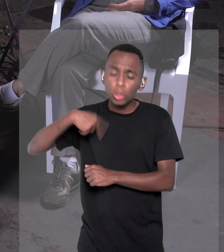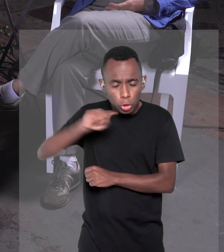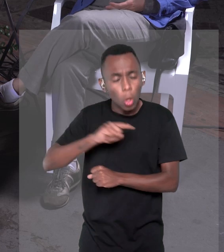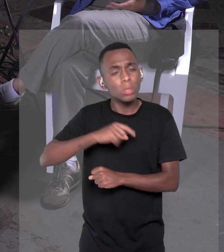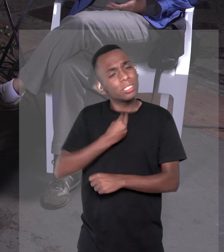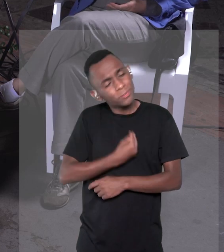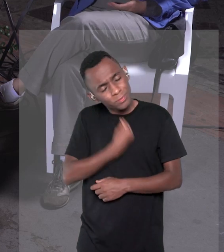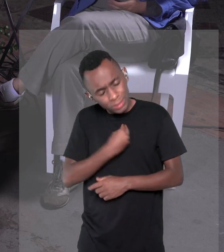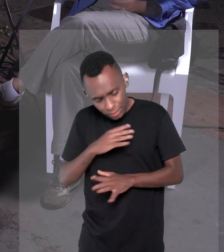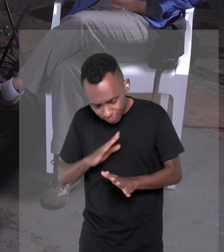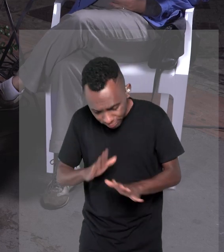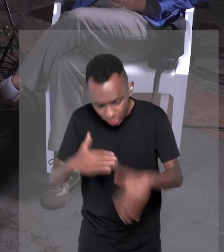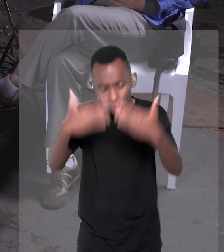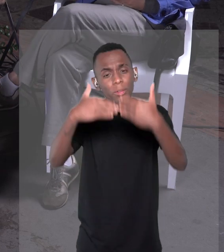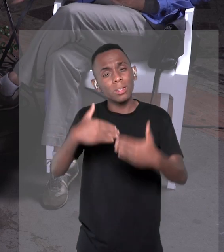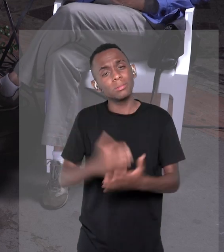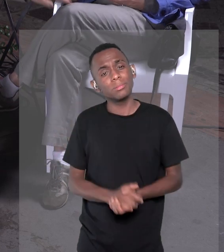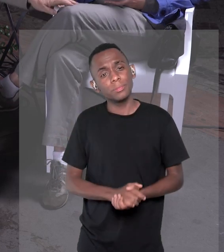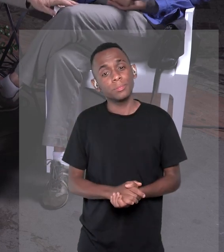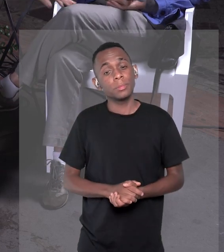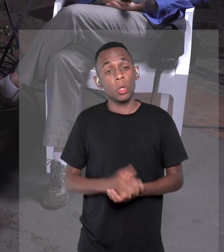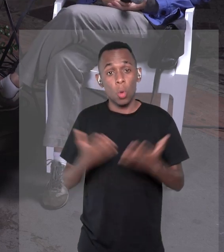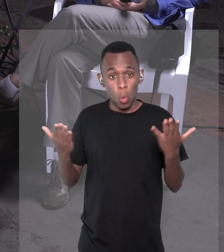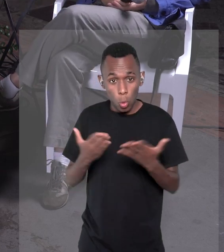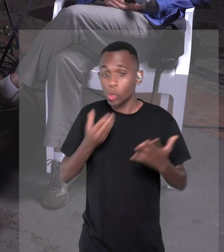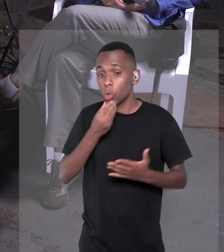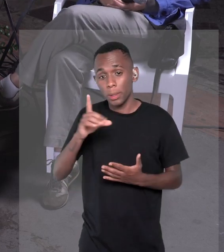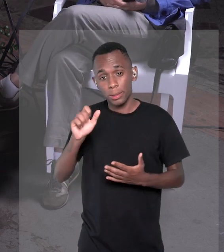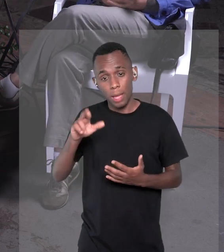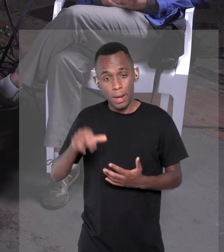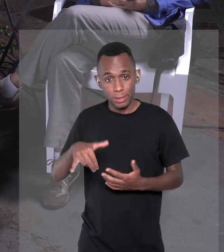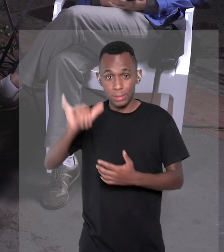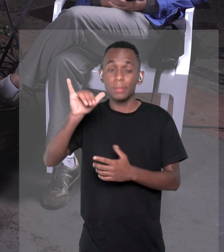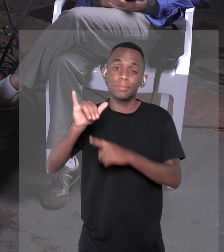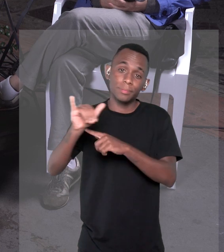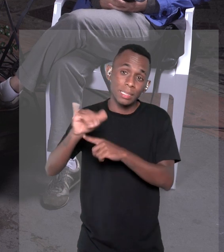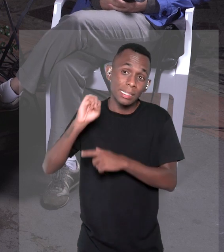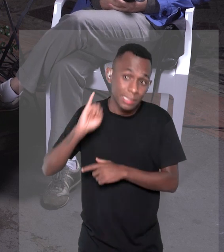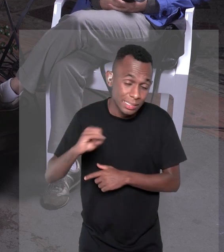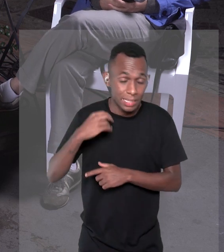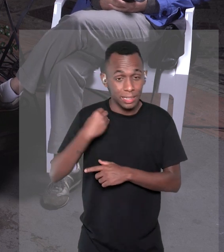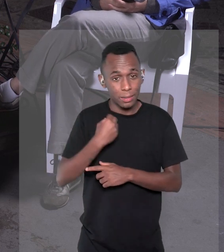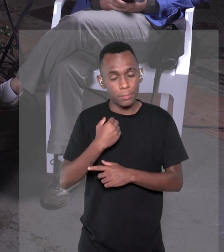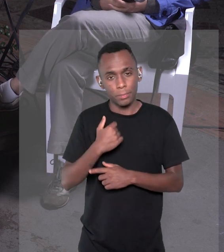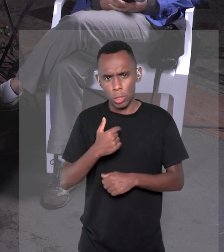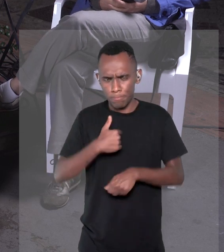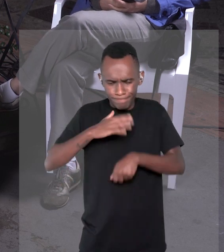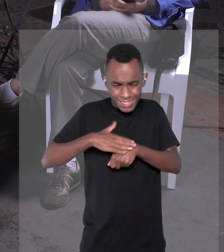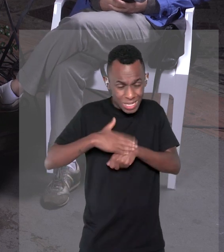muito. Ser alegre é melhor do que ser triste, né? Ser alegre é muito melhor do que ser triste. É muito